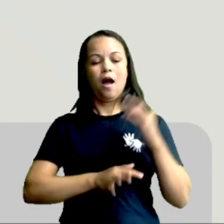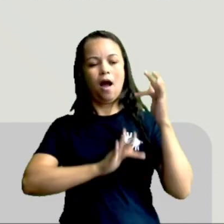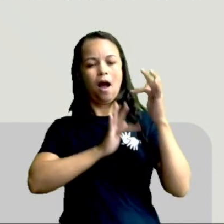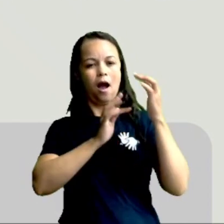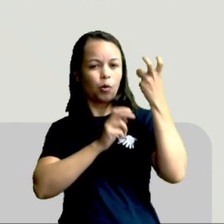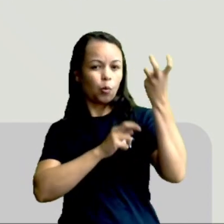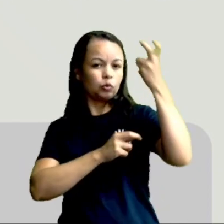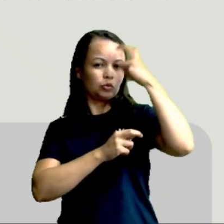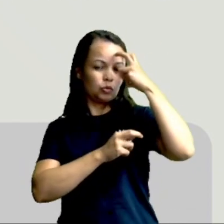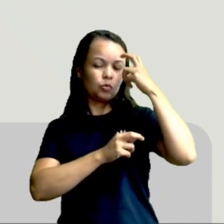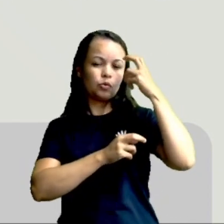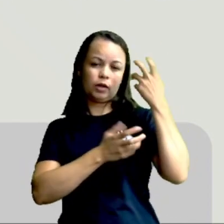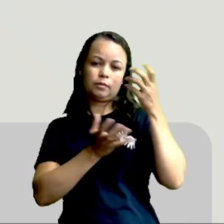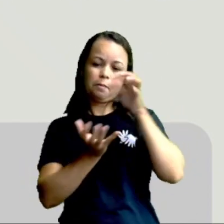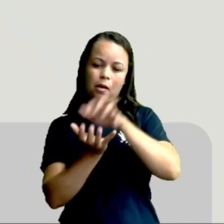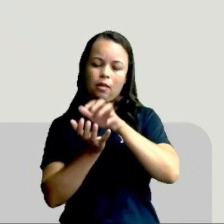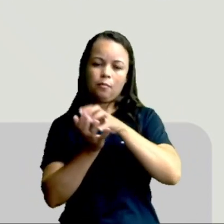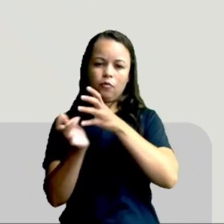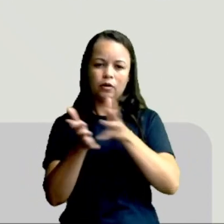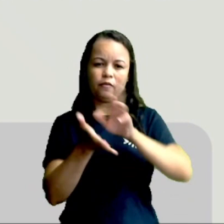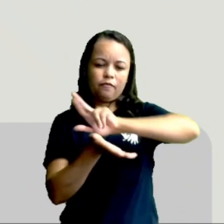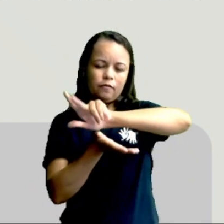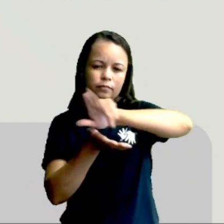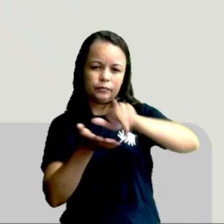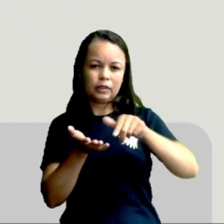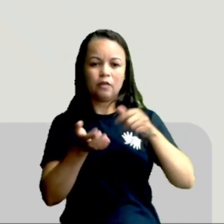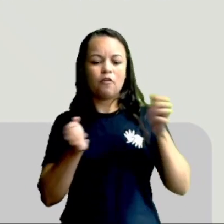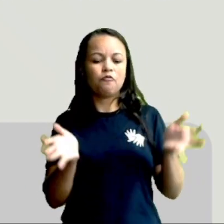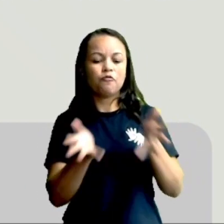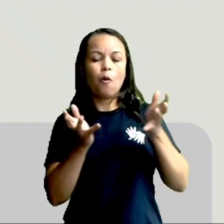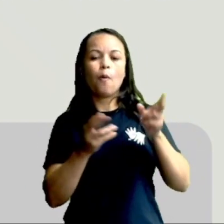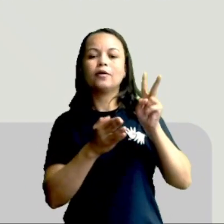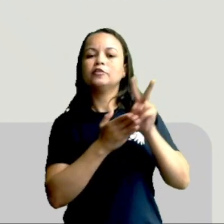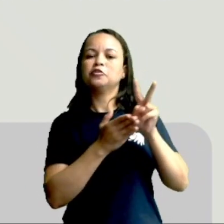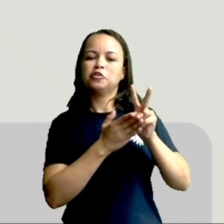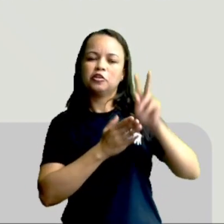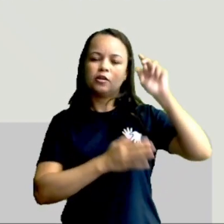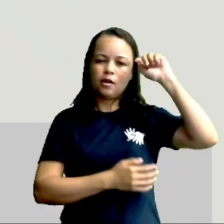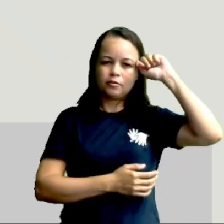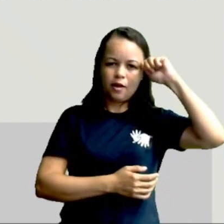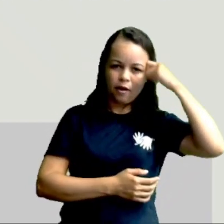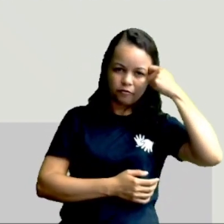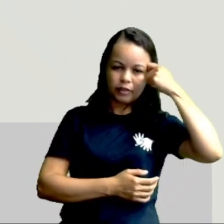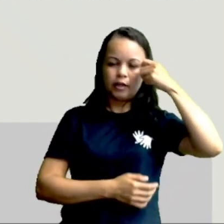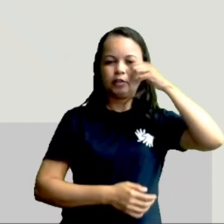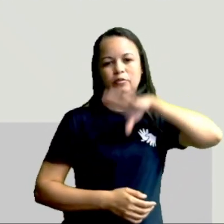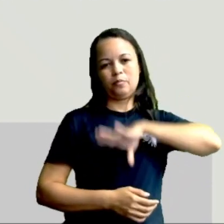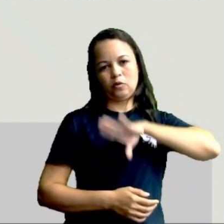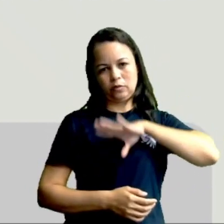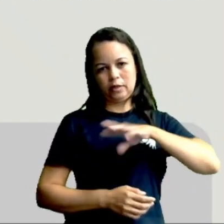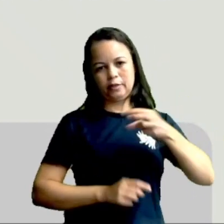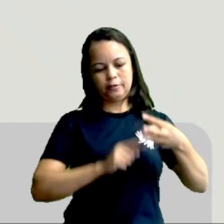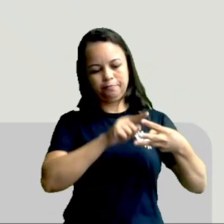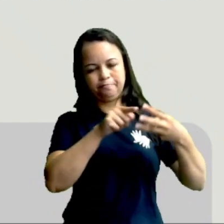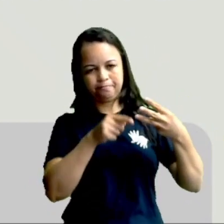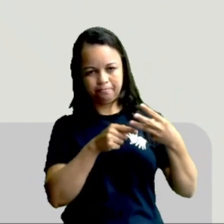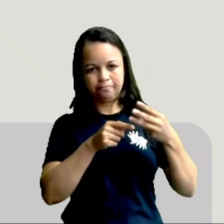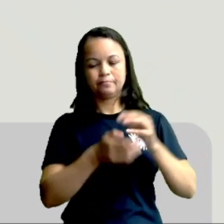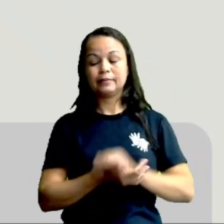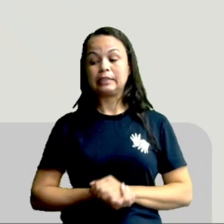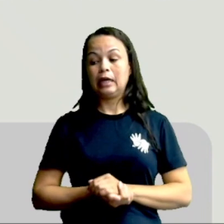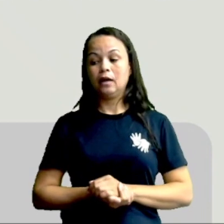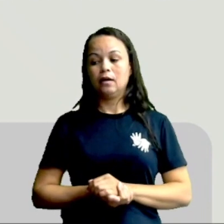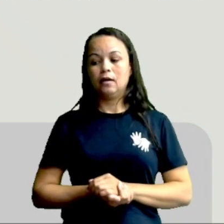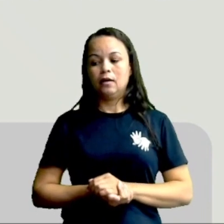diversificada e foi constituída por meio de influências indígenas, africanas e portuguesas. A